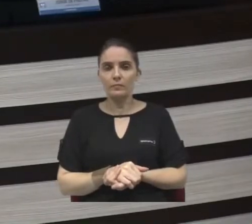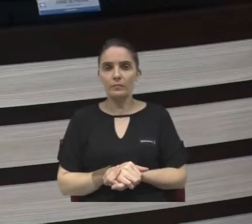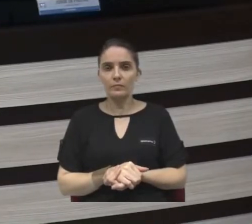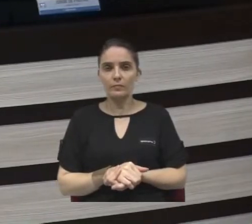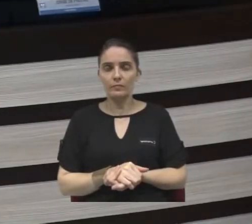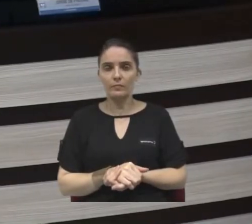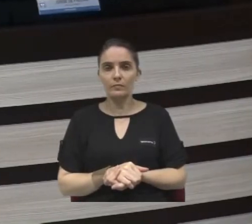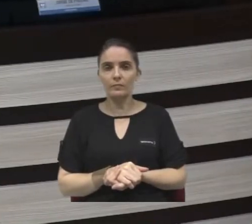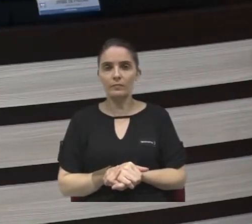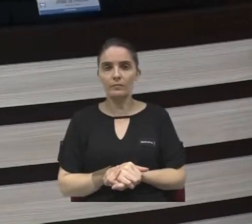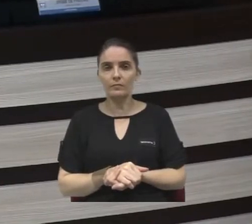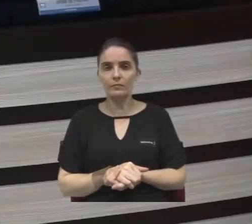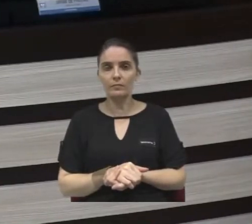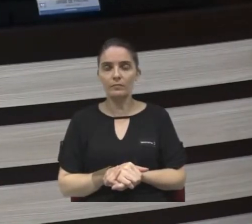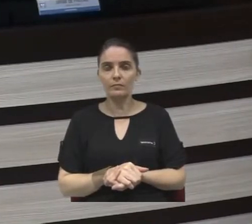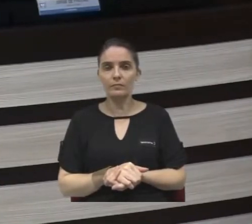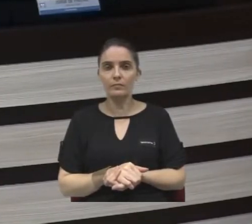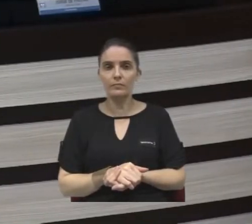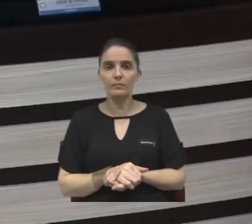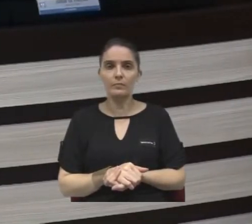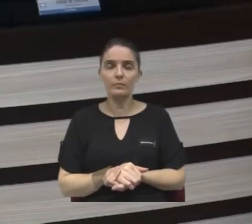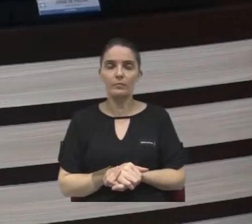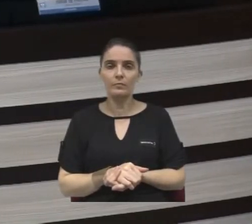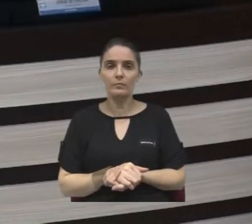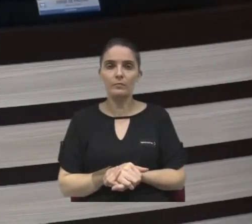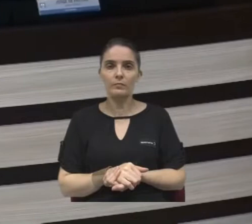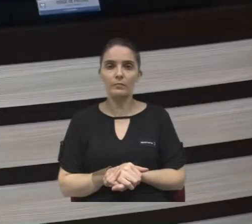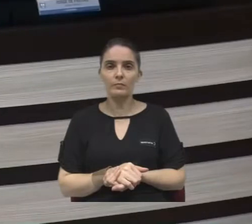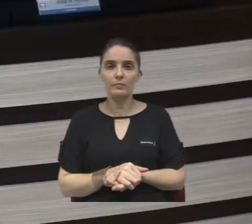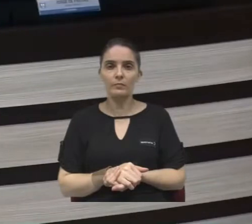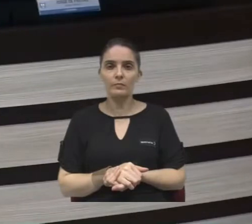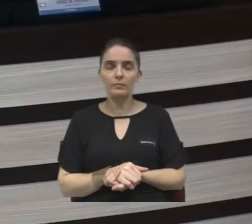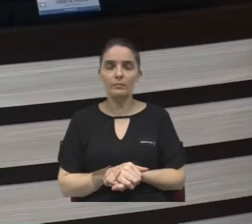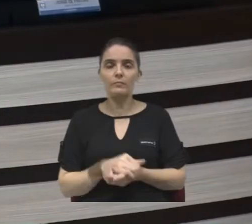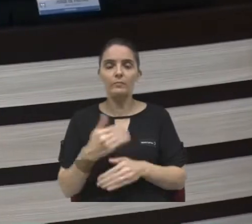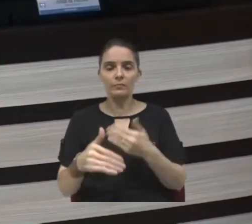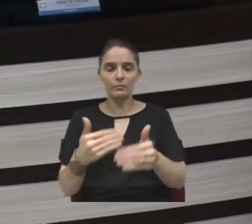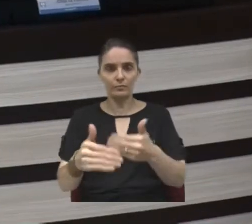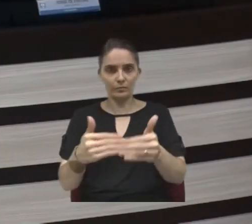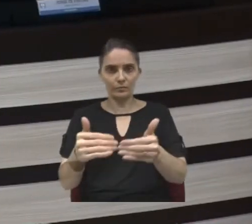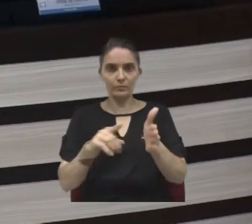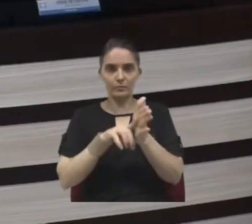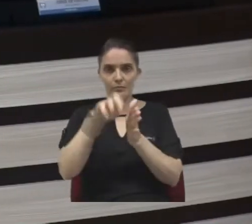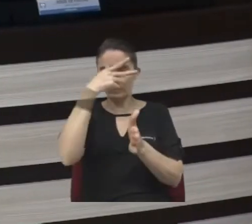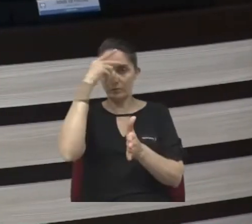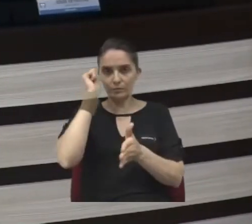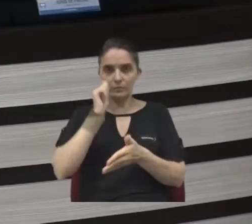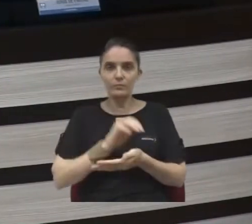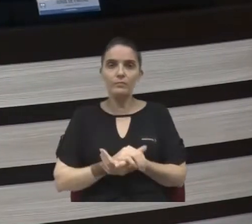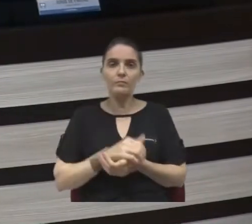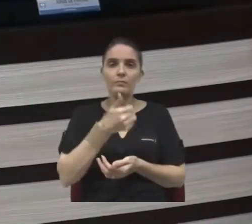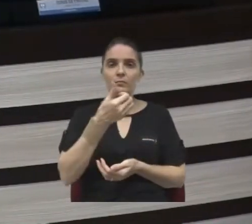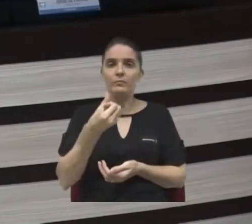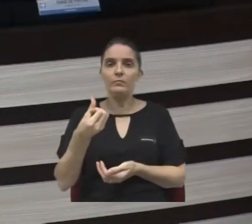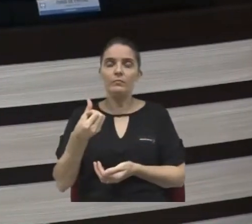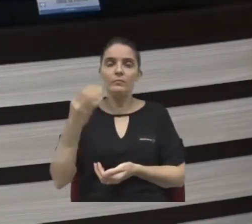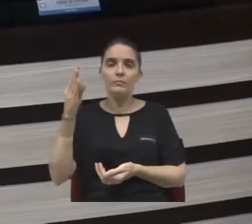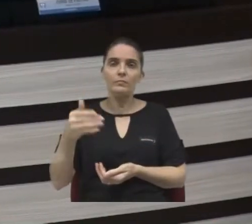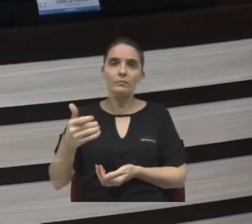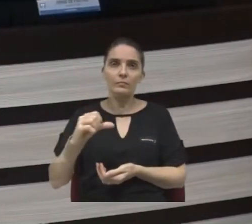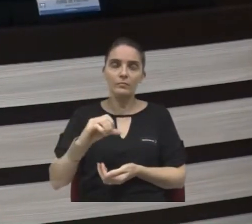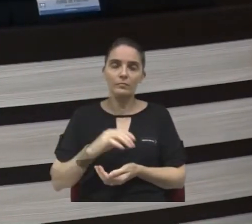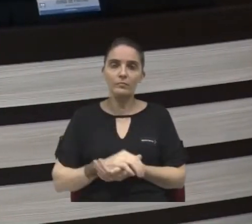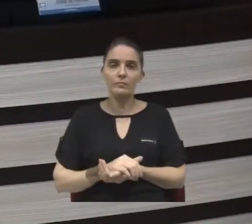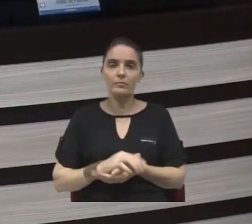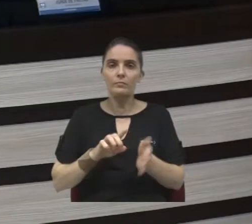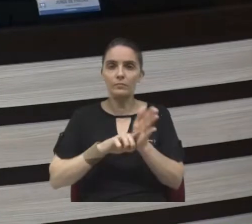os vereadores. Partimos para a continuidade da leitura dos requerimentos. Requerimento 66/2019 requer